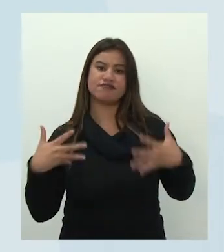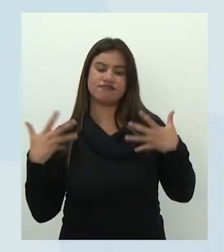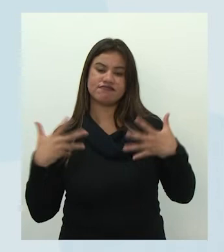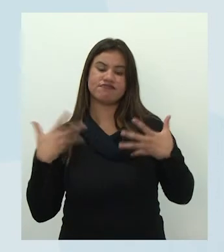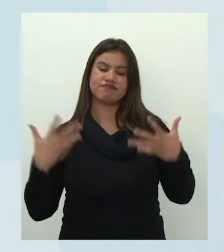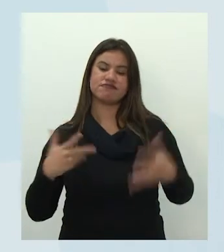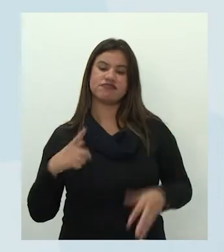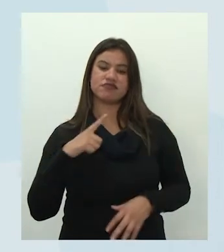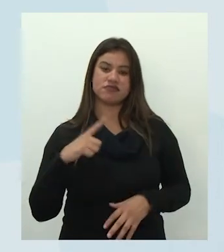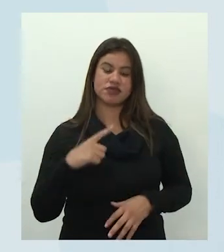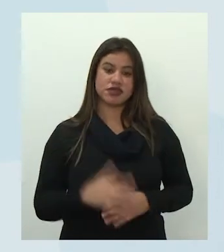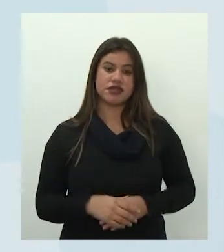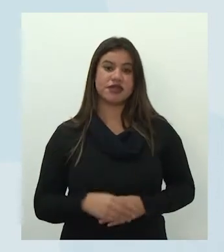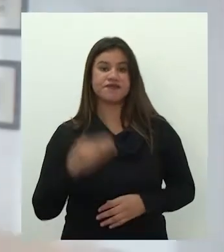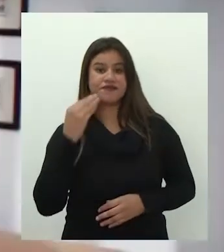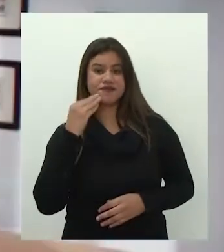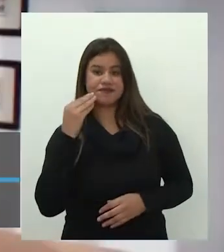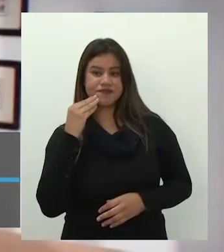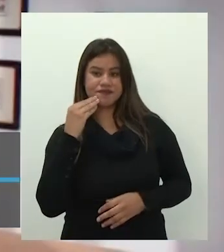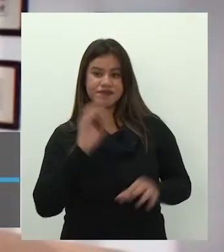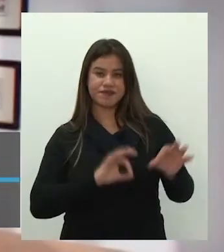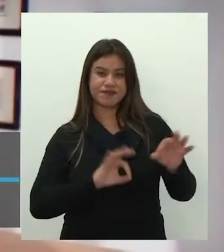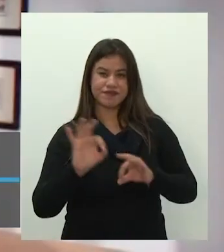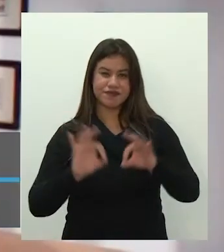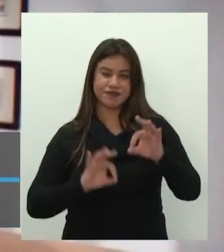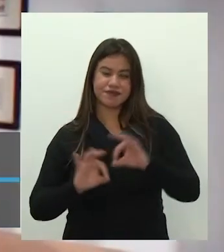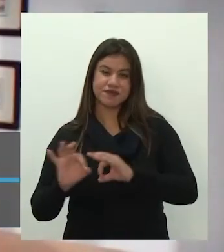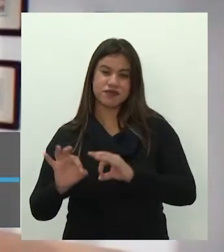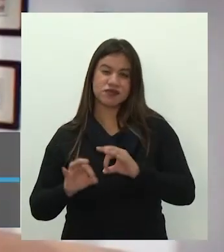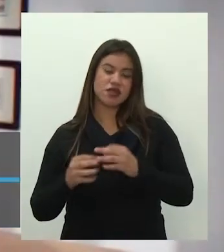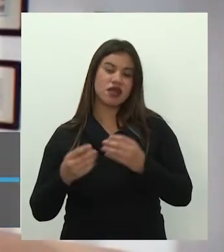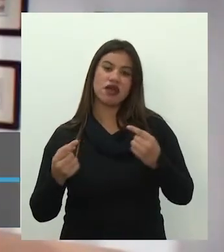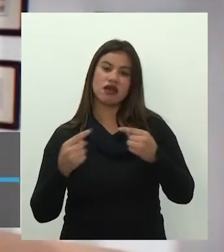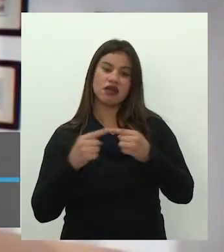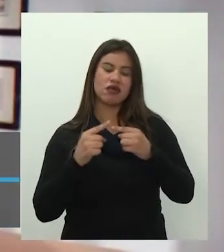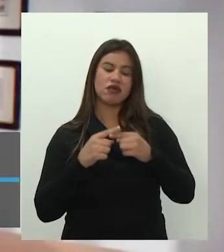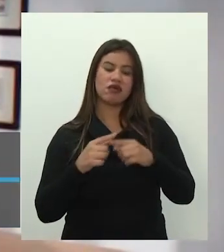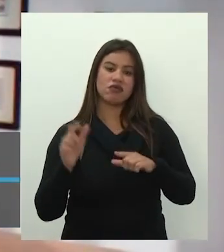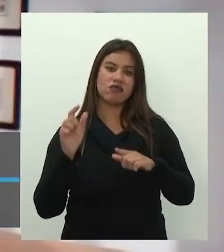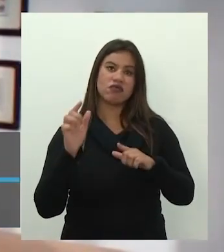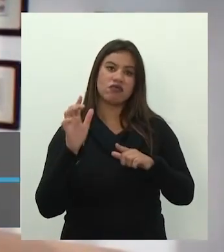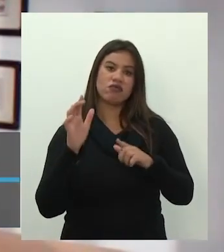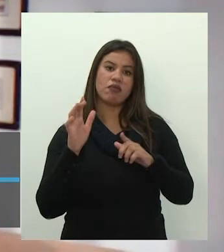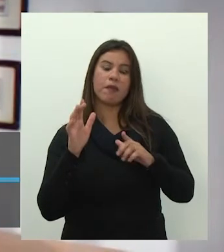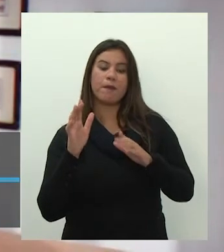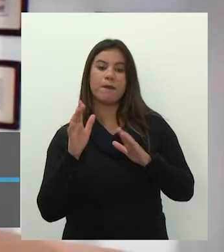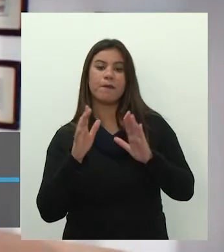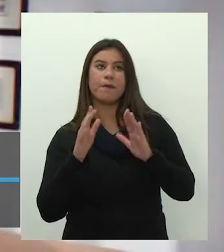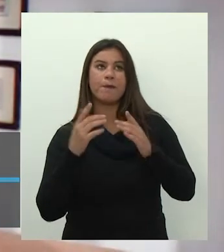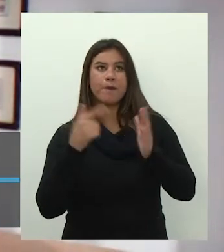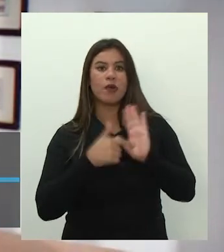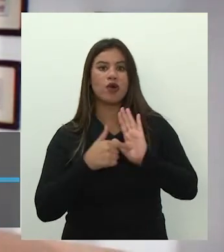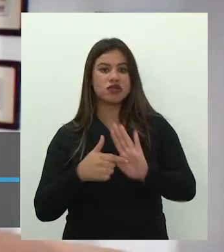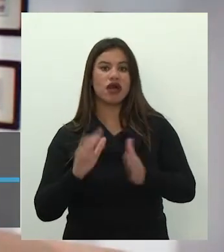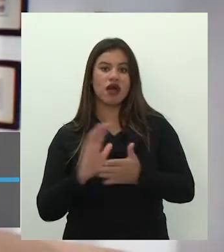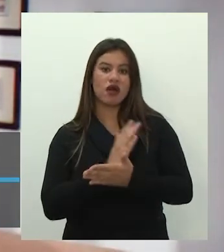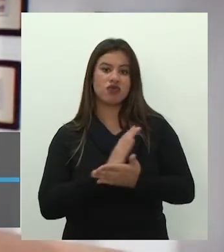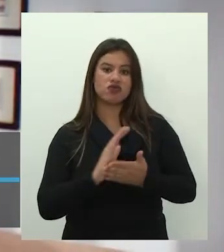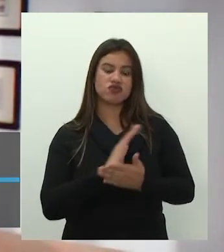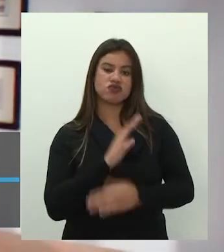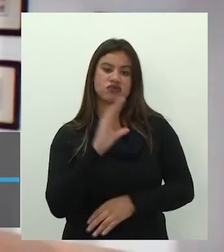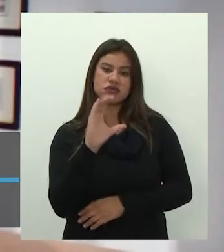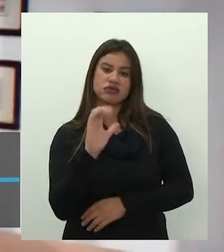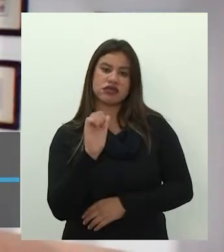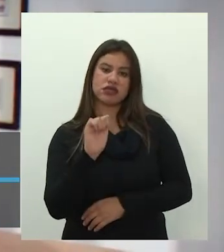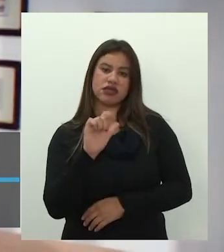procurei preparar a apresentação de forma a ilustrar algumas das coisas que o Kalash falou